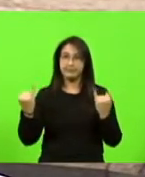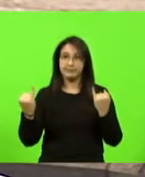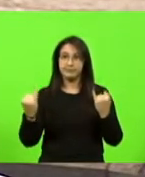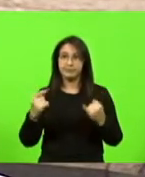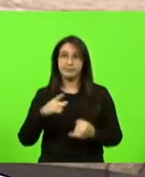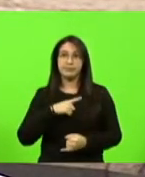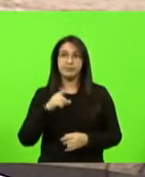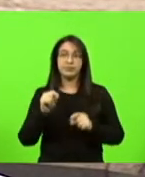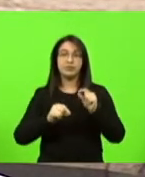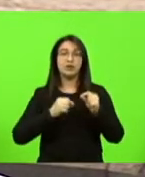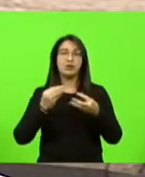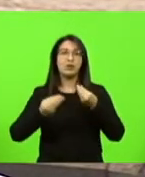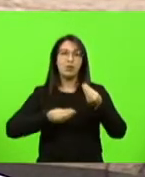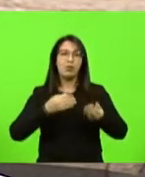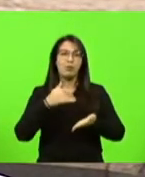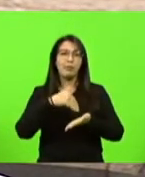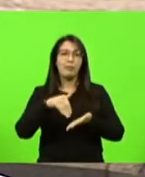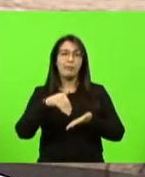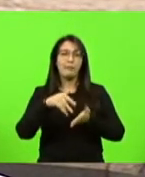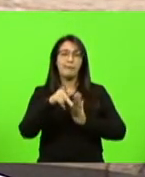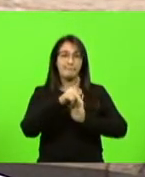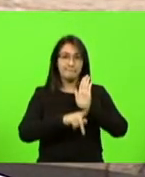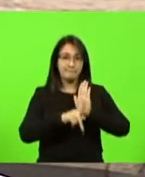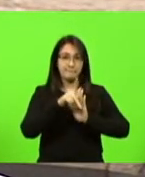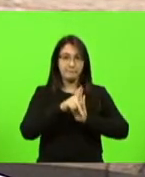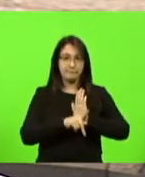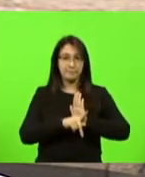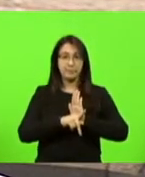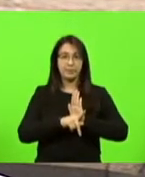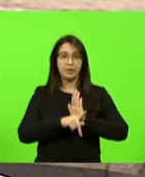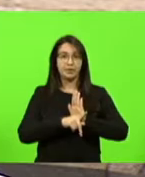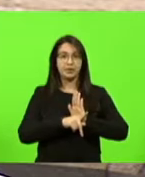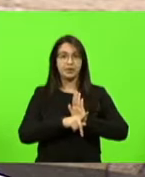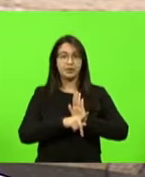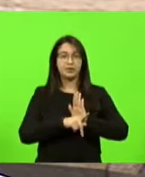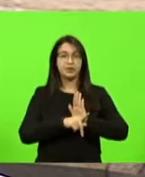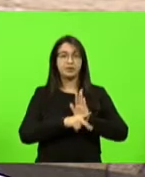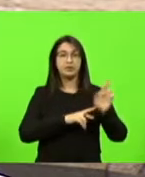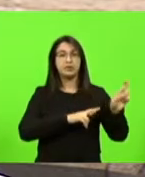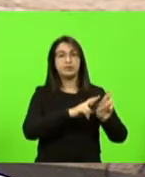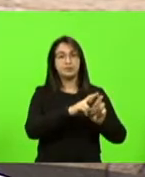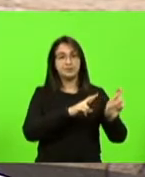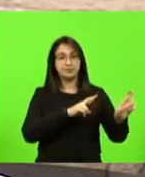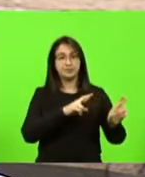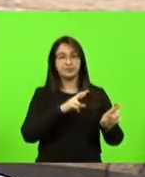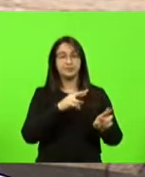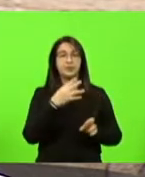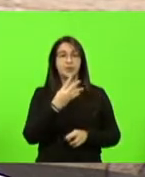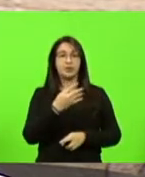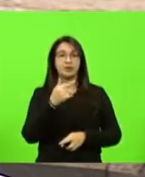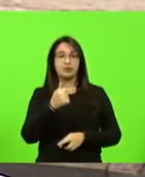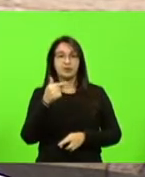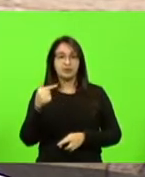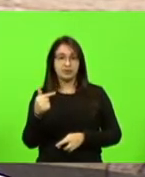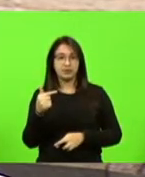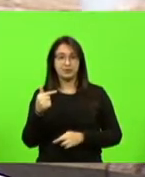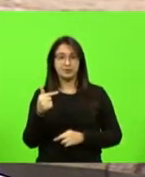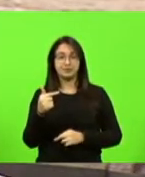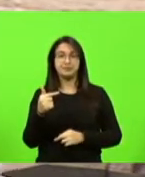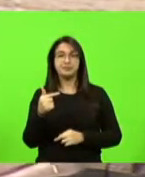como está o projeto da SC-477. Tá? O projeto está bem avançado,